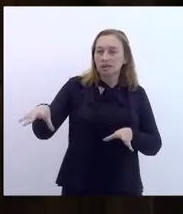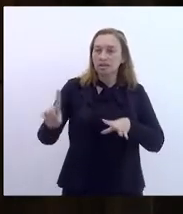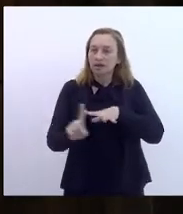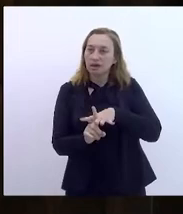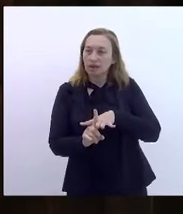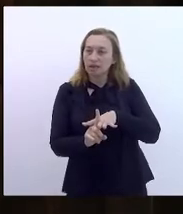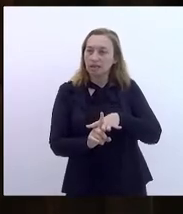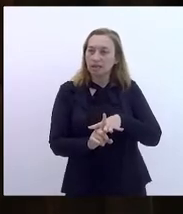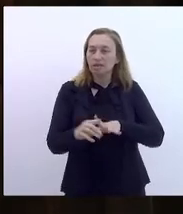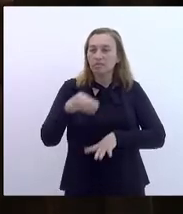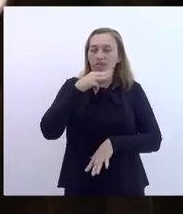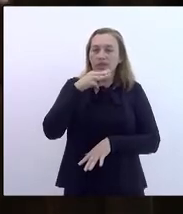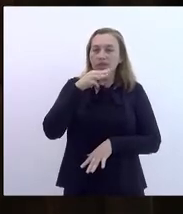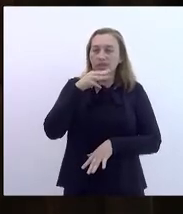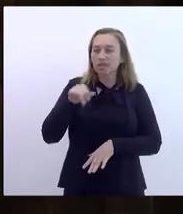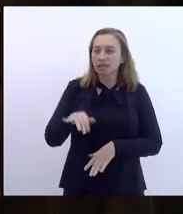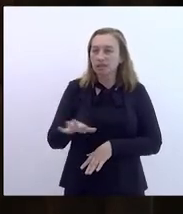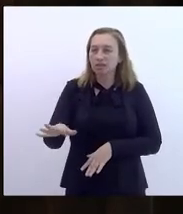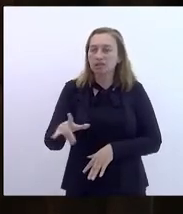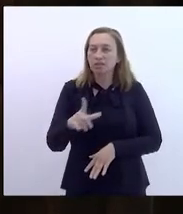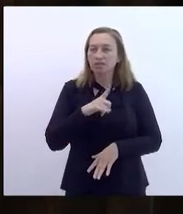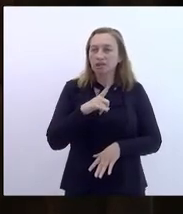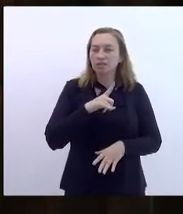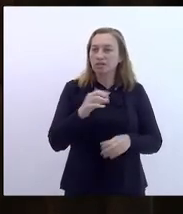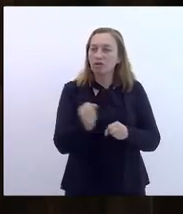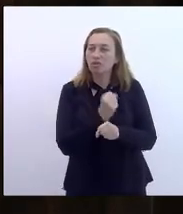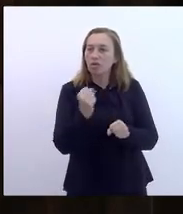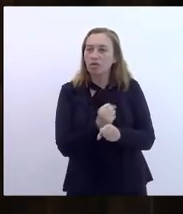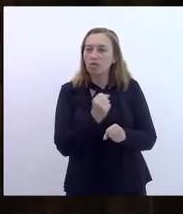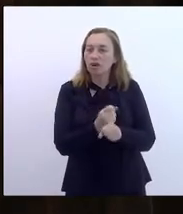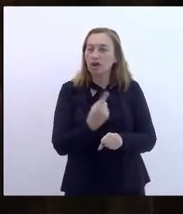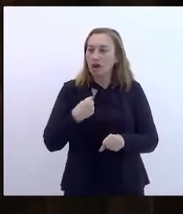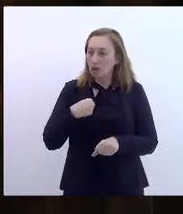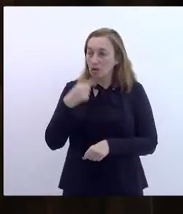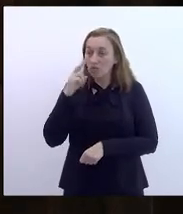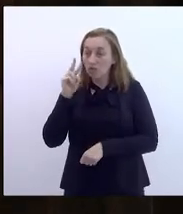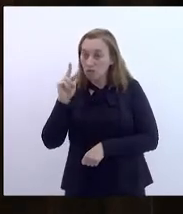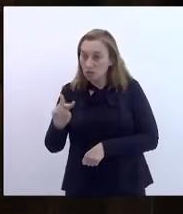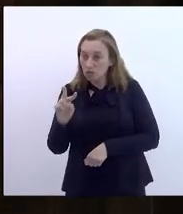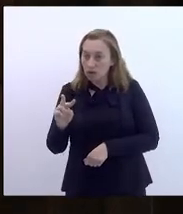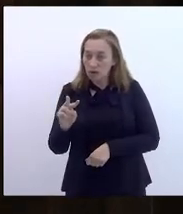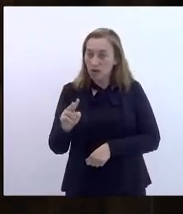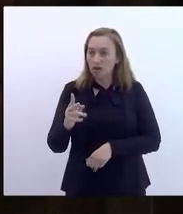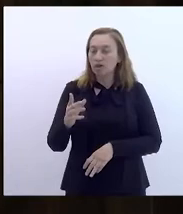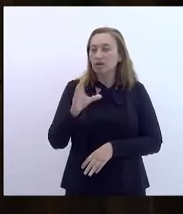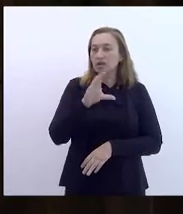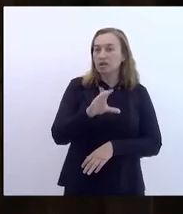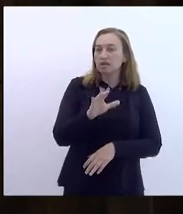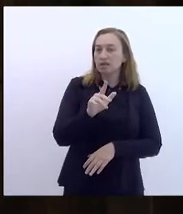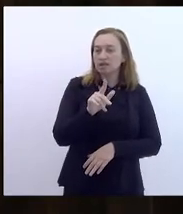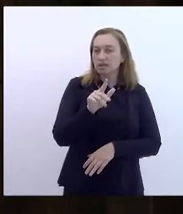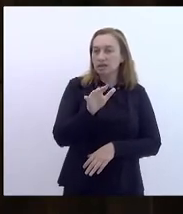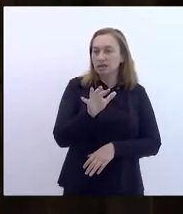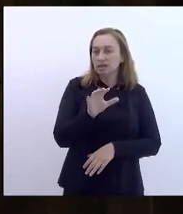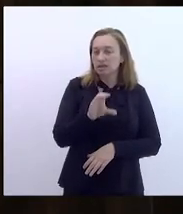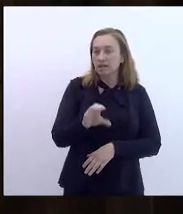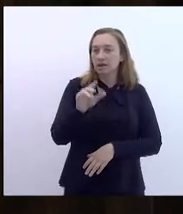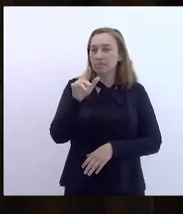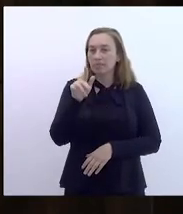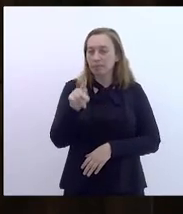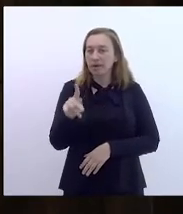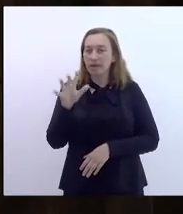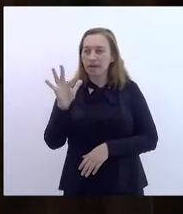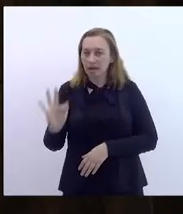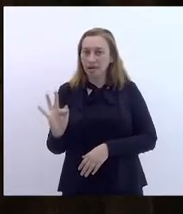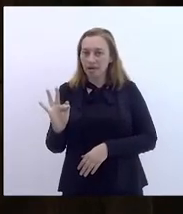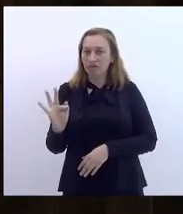obras eu coloquei o meu CPF no portal transparência querendo saber quanto custou porque não existe prata não tinha Qual é